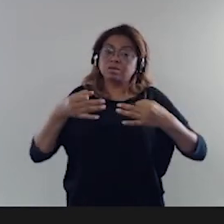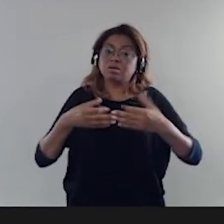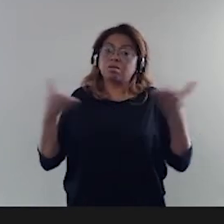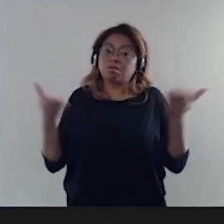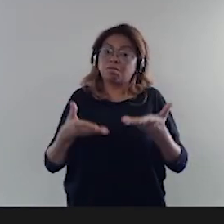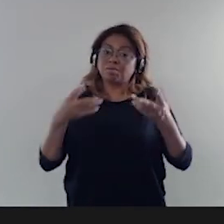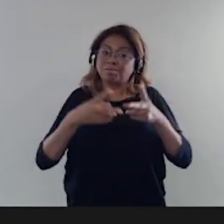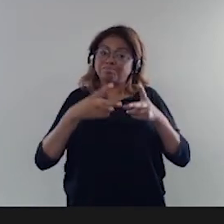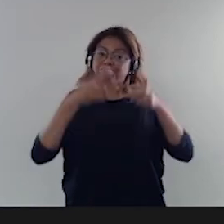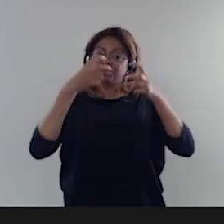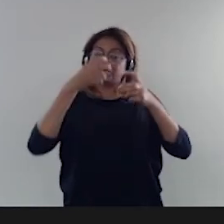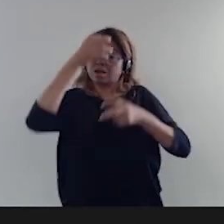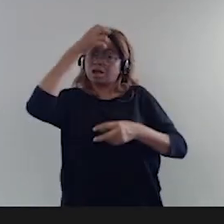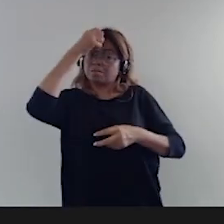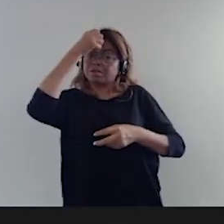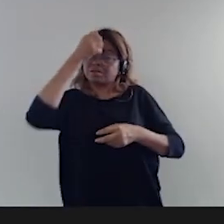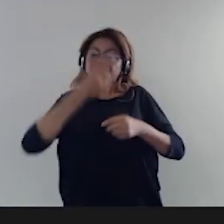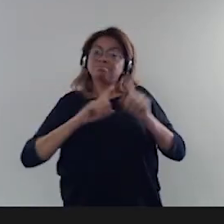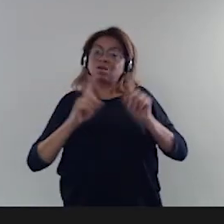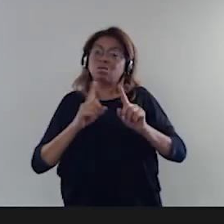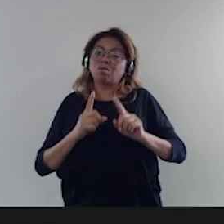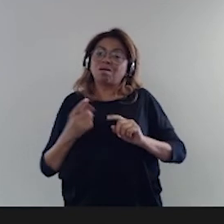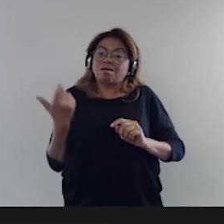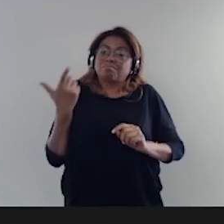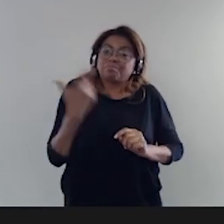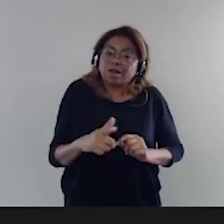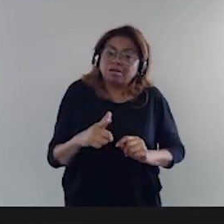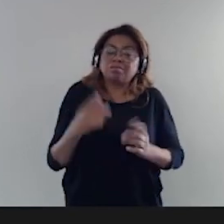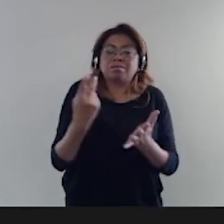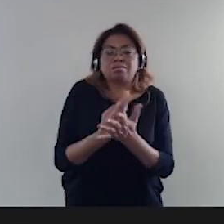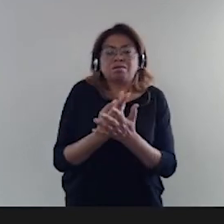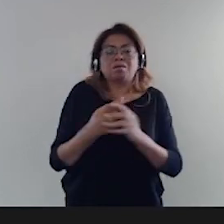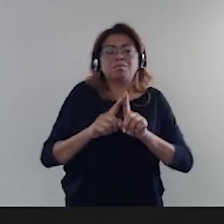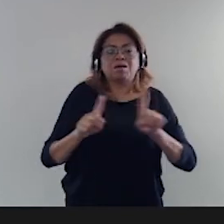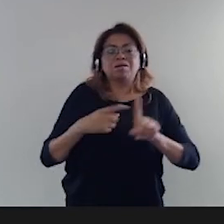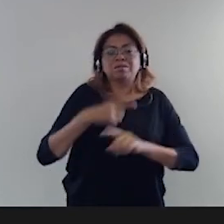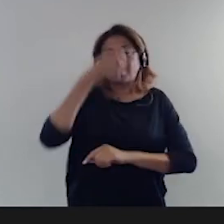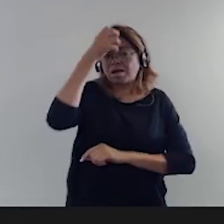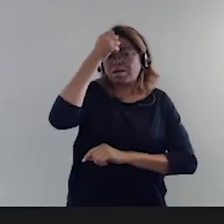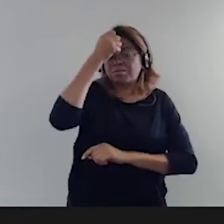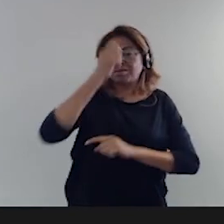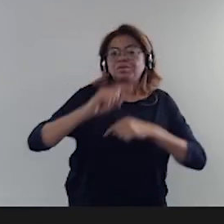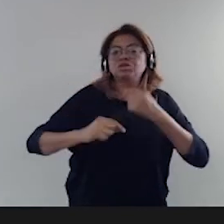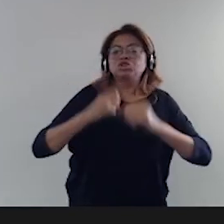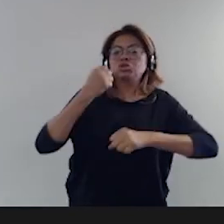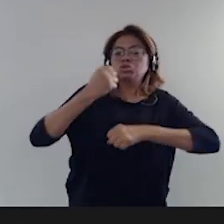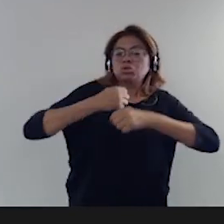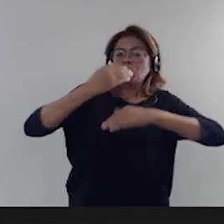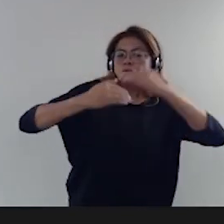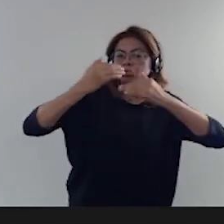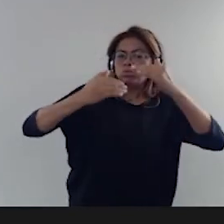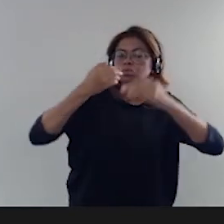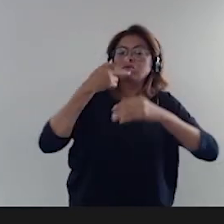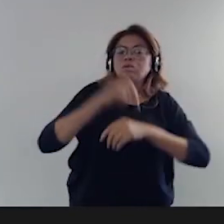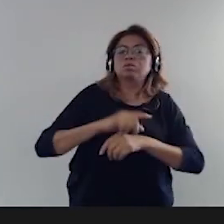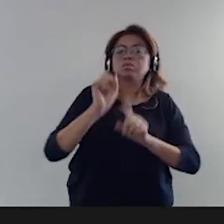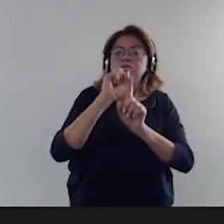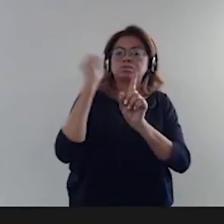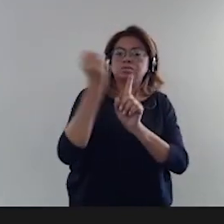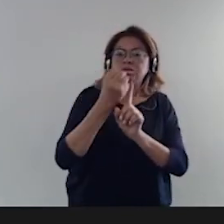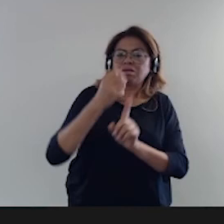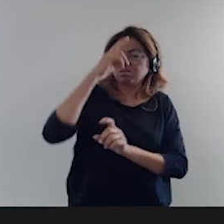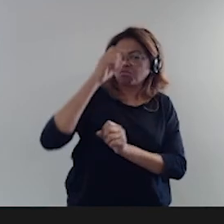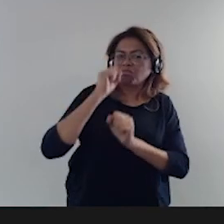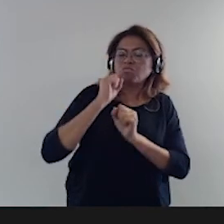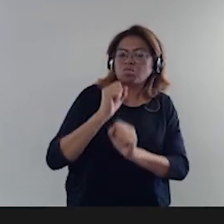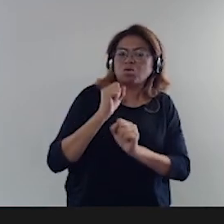novamente não repetir tais erros, mas aprender para construir uma sociedade mais forte,